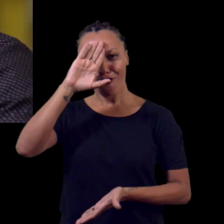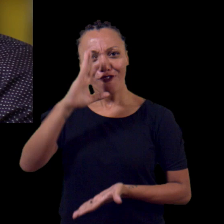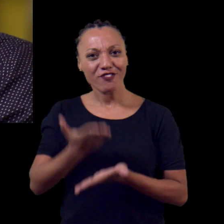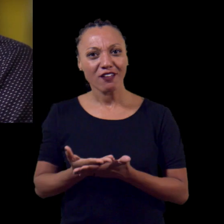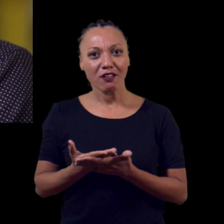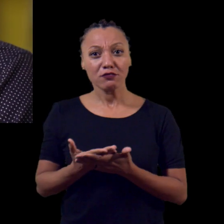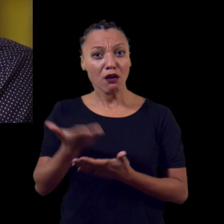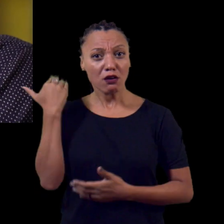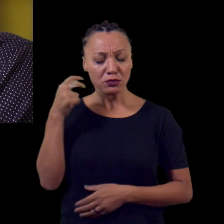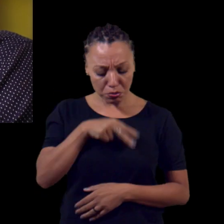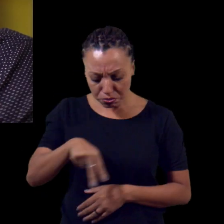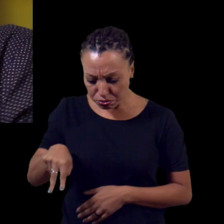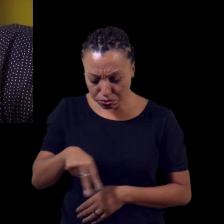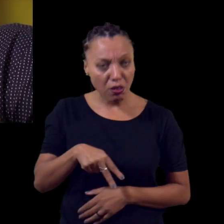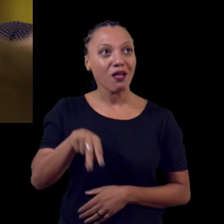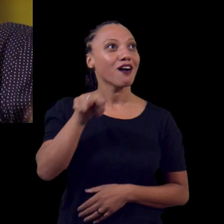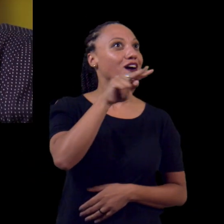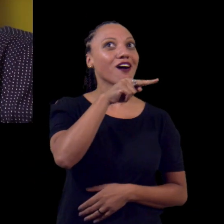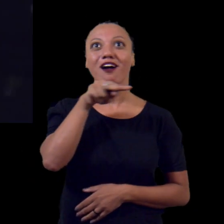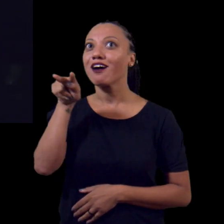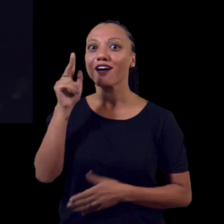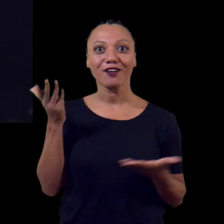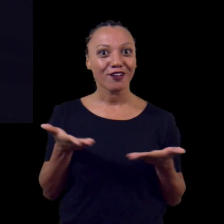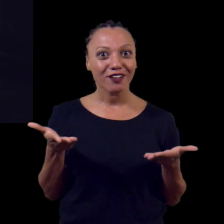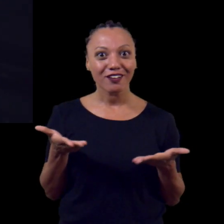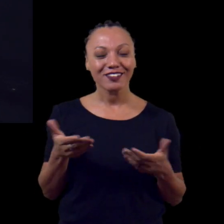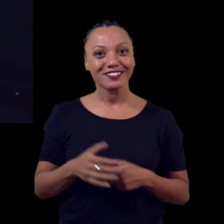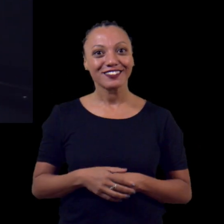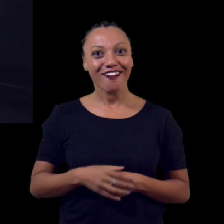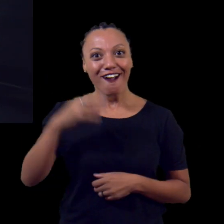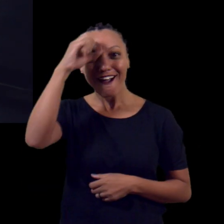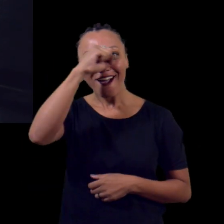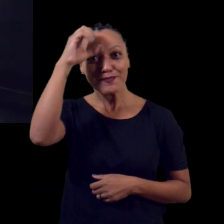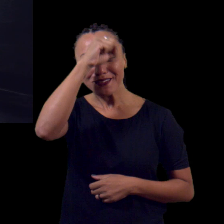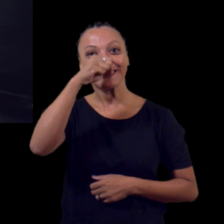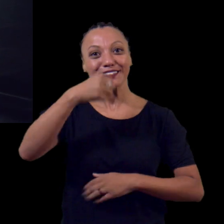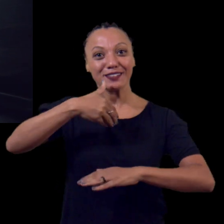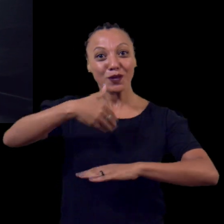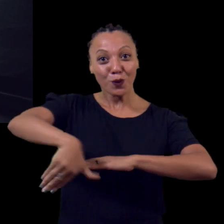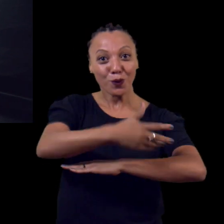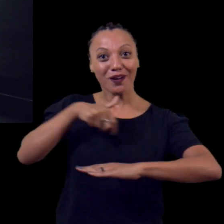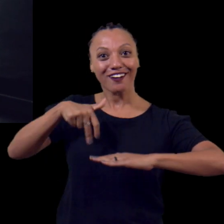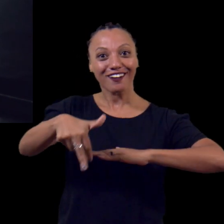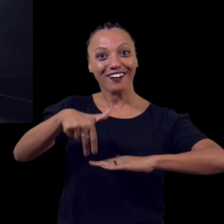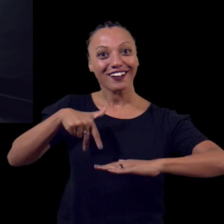Aprenderam até a atravessar a rua. Agora nós temos confiança de deixar nossos filhos ir para a escola sozinhos e